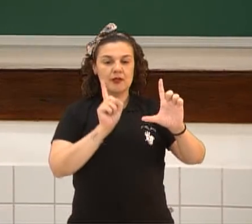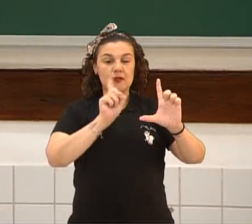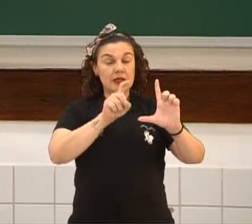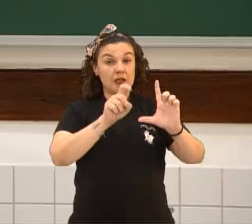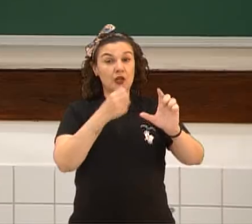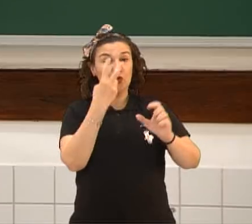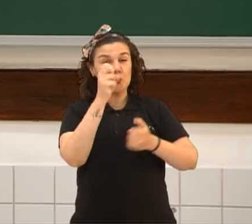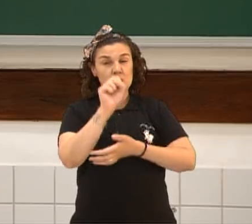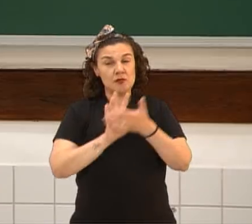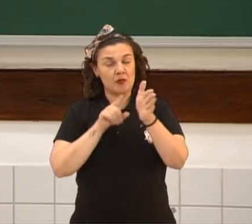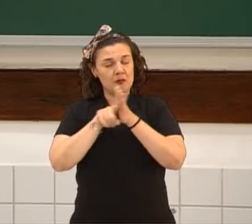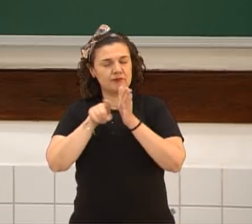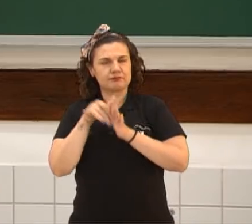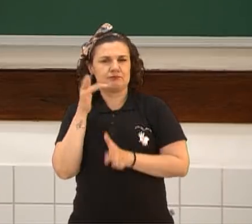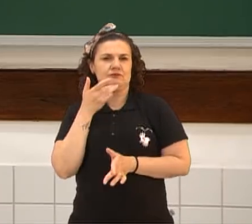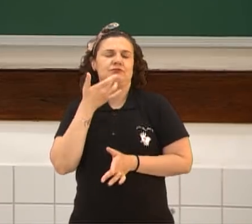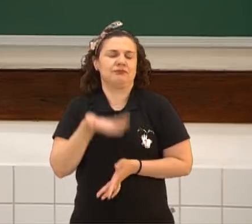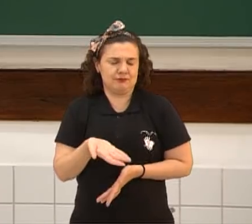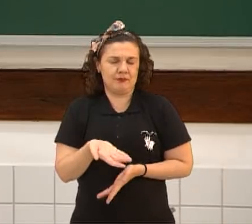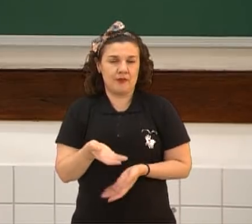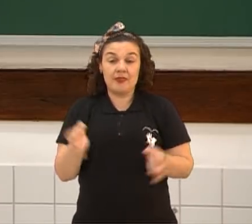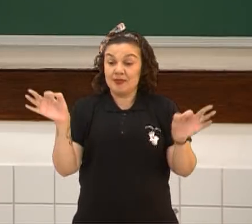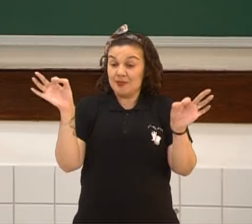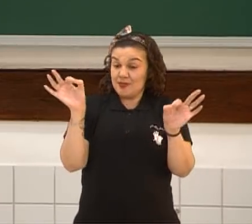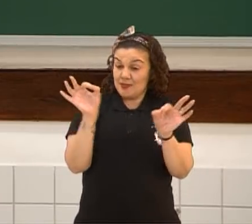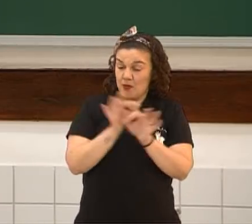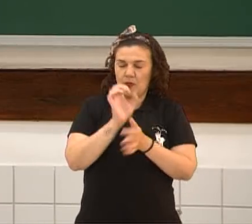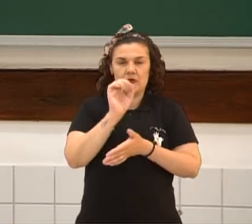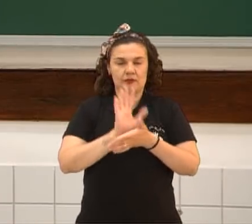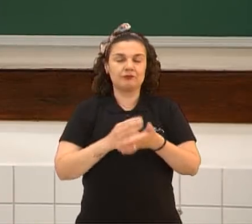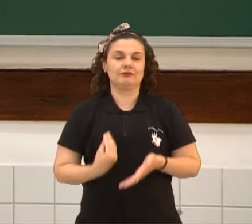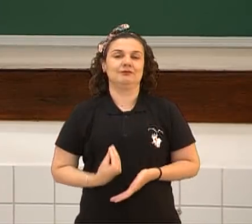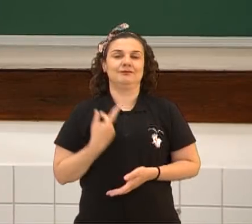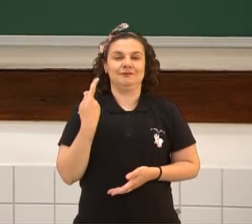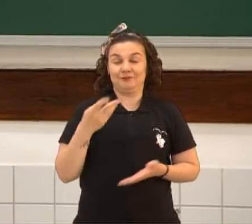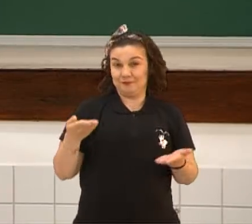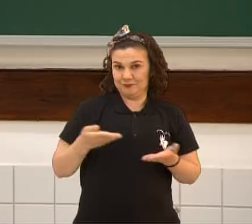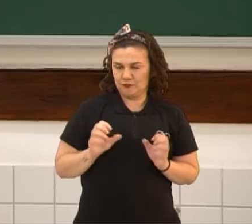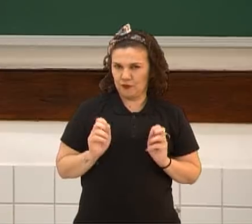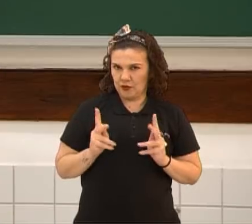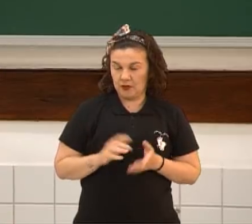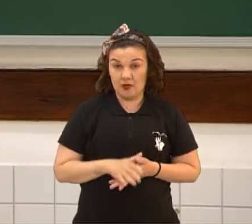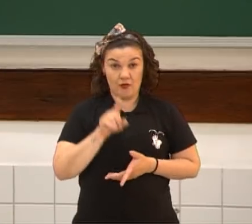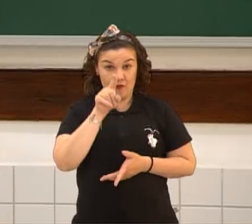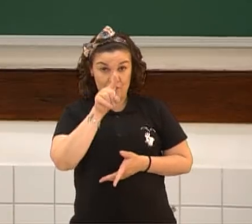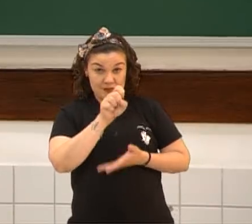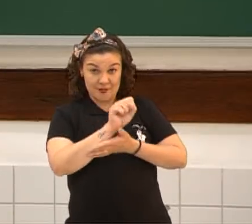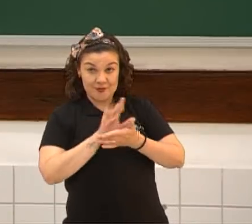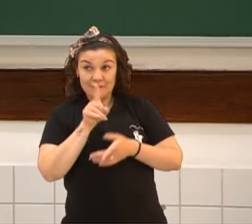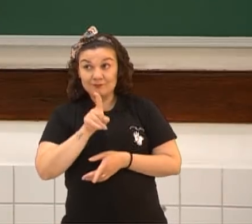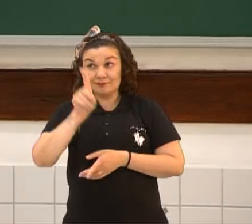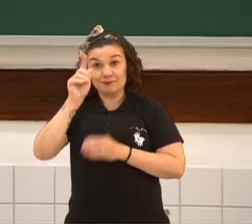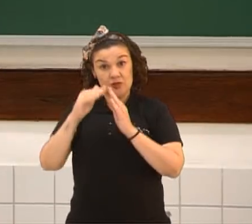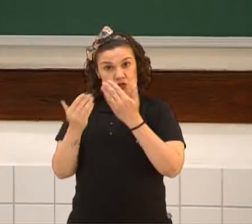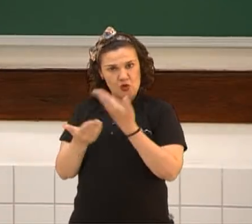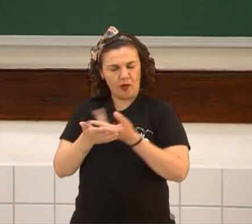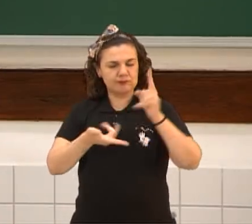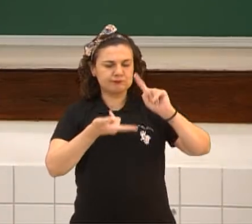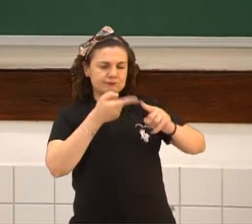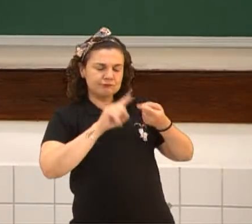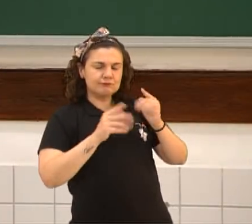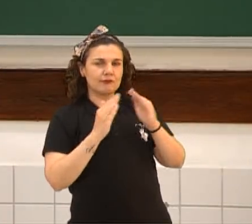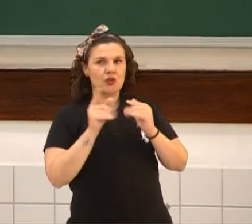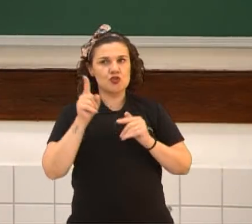2 exercícios. Realizou esses exercícios, garantiu a sua presença na aula de hoje. Você que retira o material impresso, entre em contato